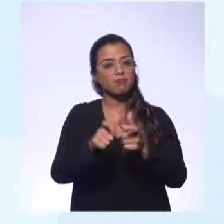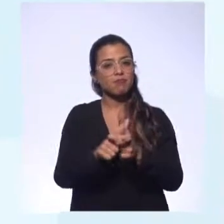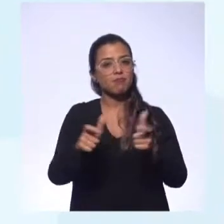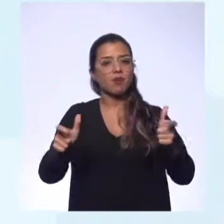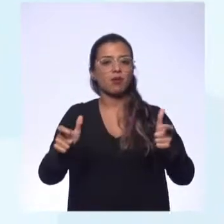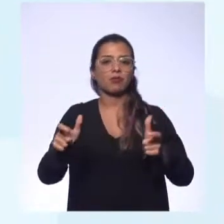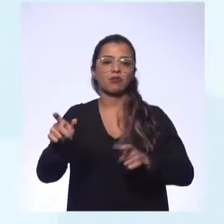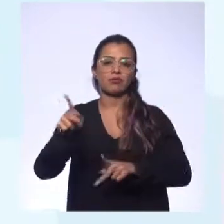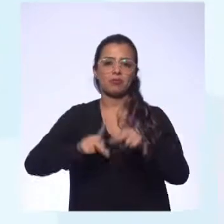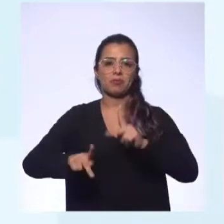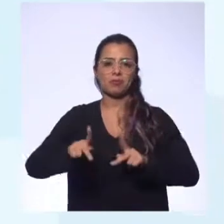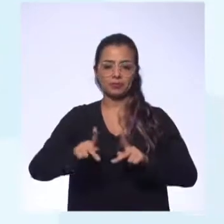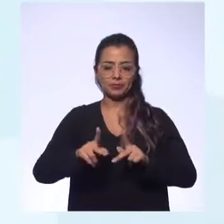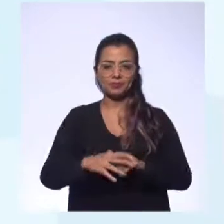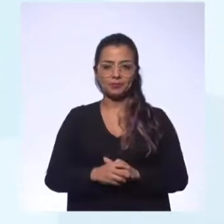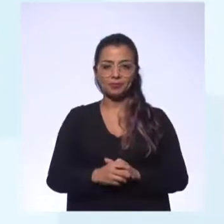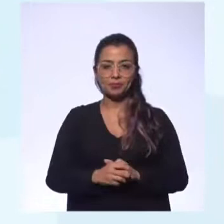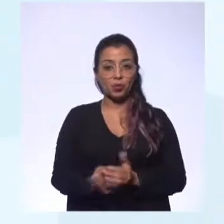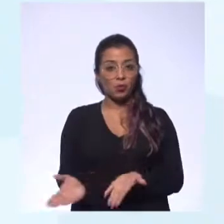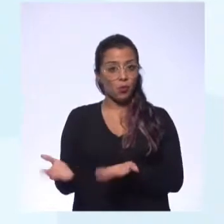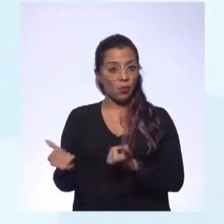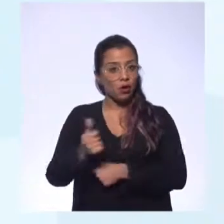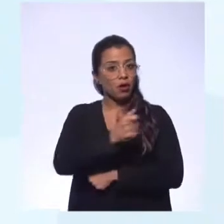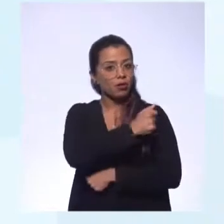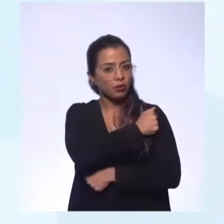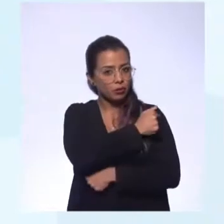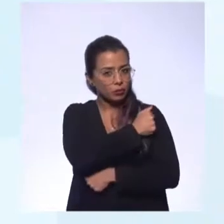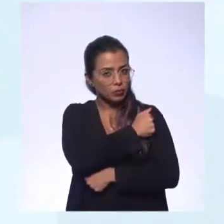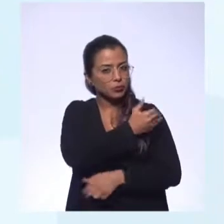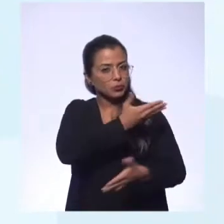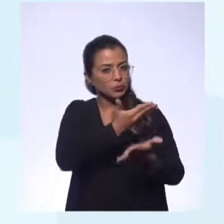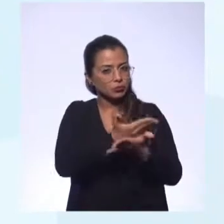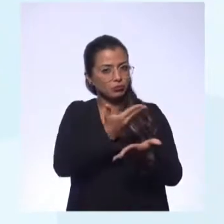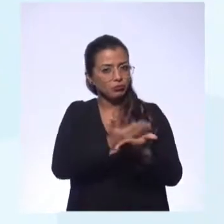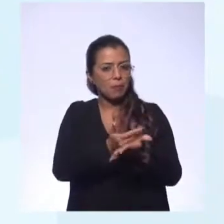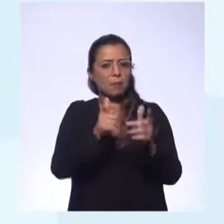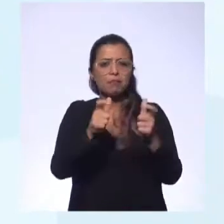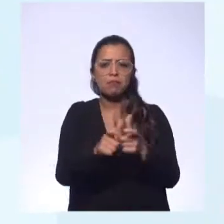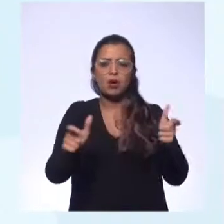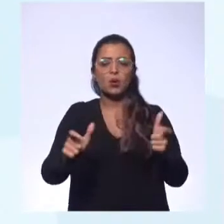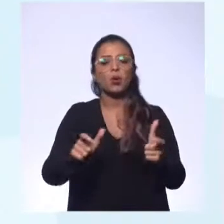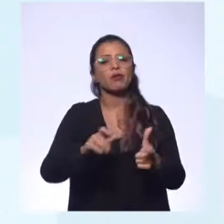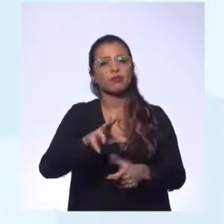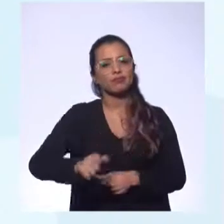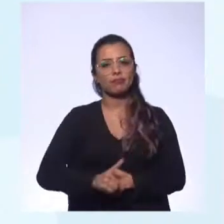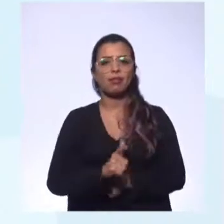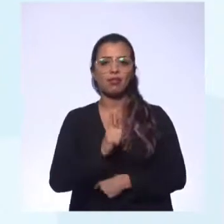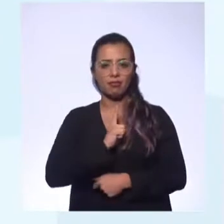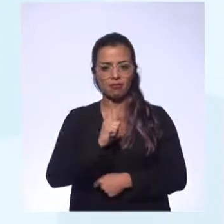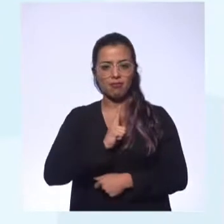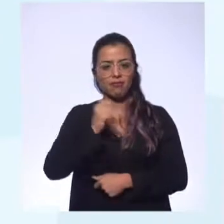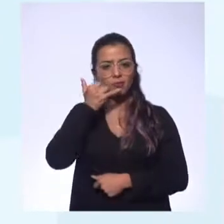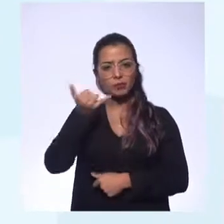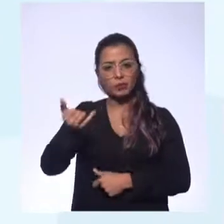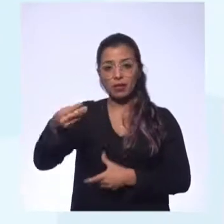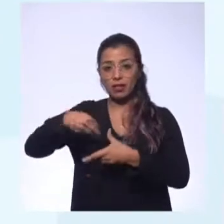da população urbana. E os jovens estudantes estão de posse destes aparelhos nas salas de aula. Não